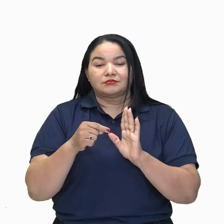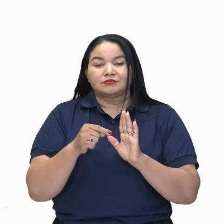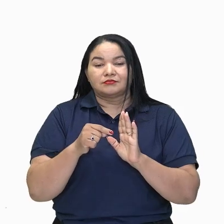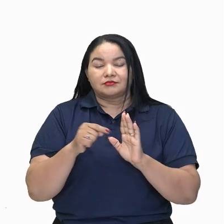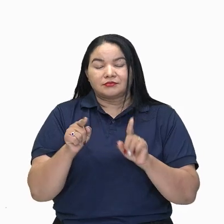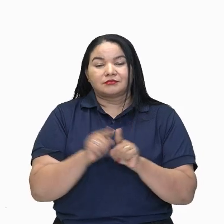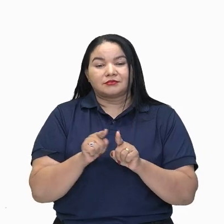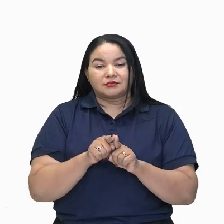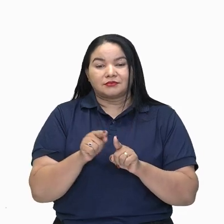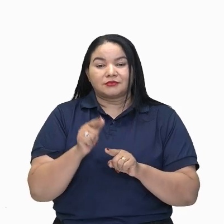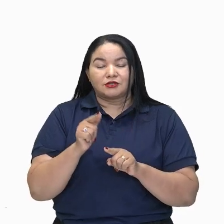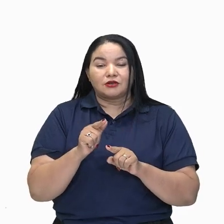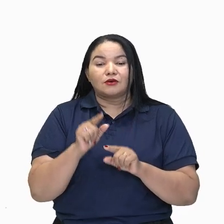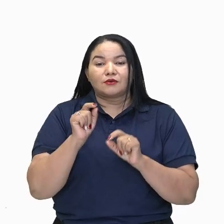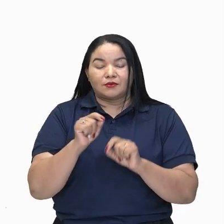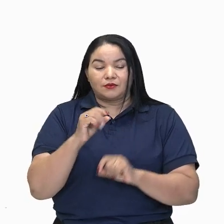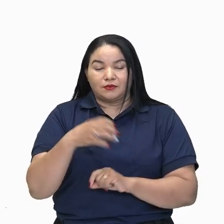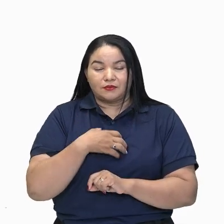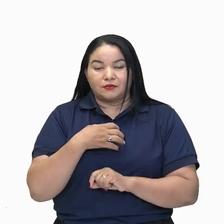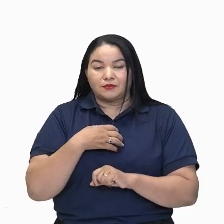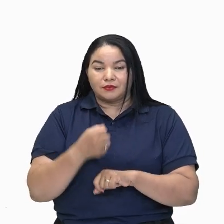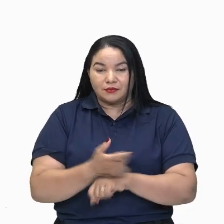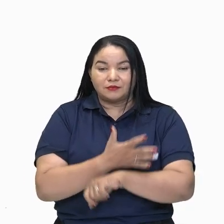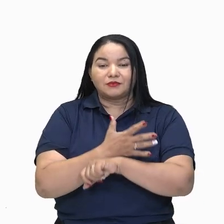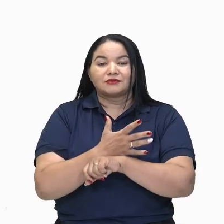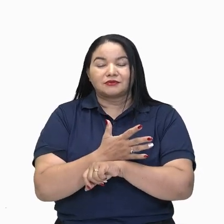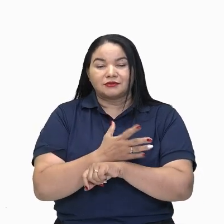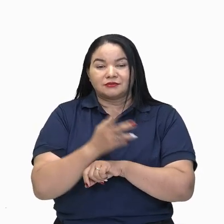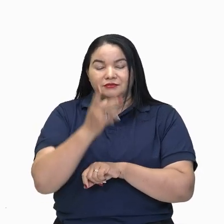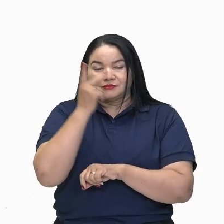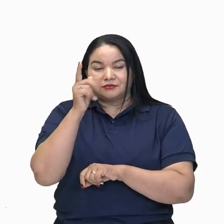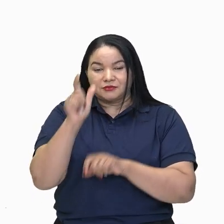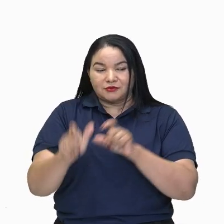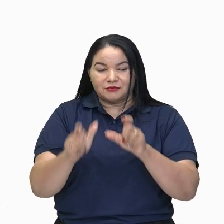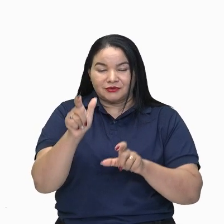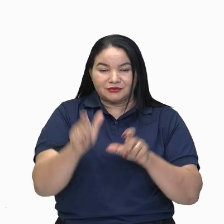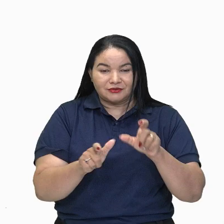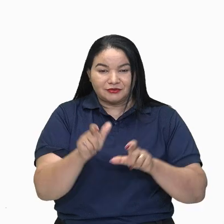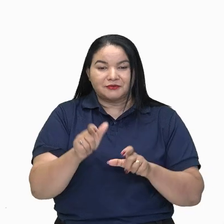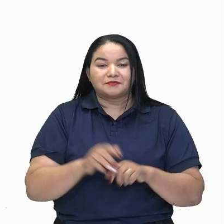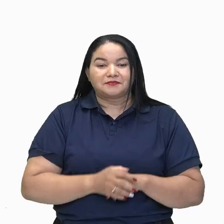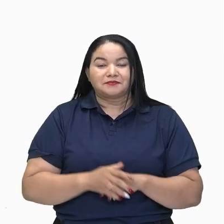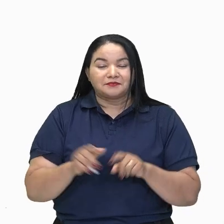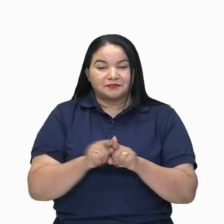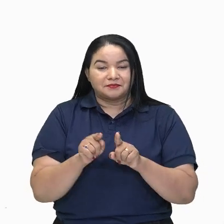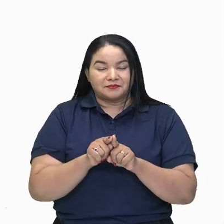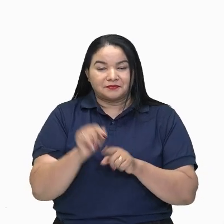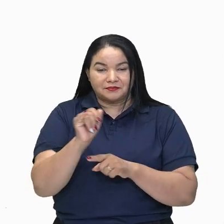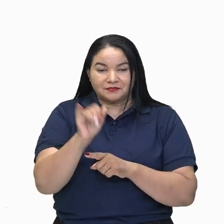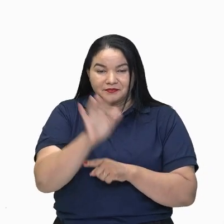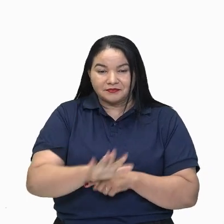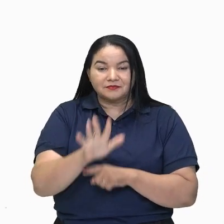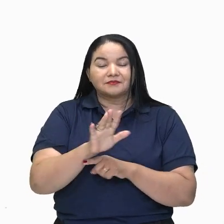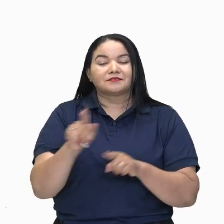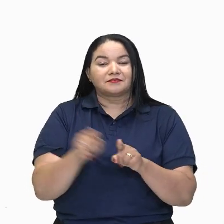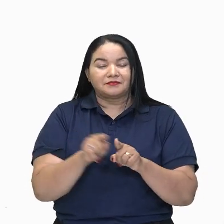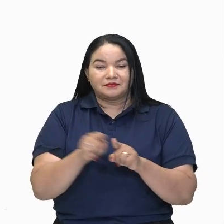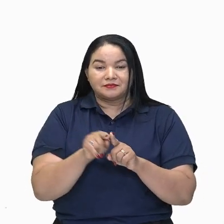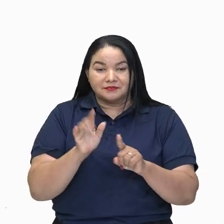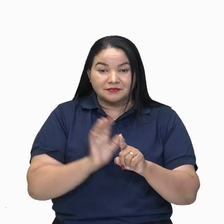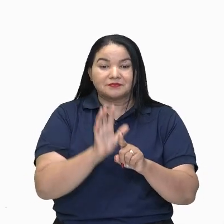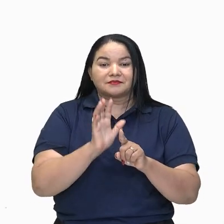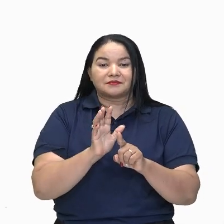atingir, né, o emocional desse público-alvo. As imagens também são impactantes, né, justamente